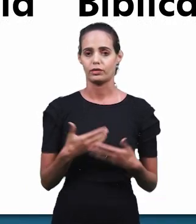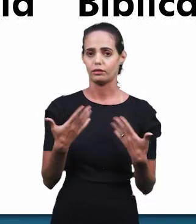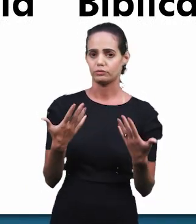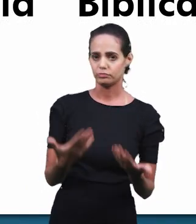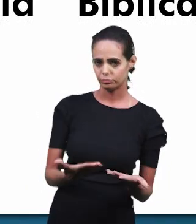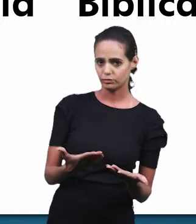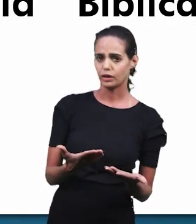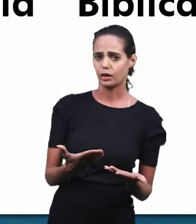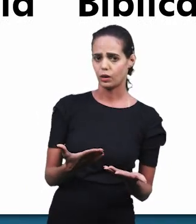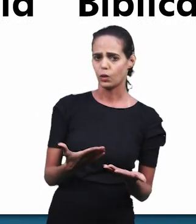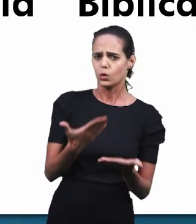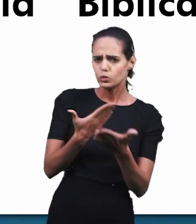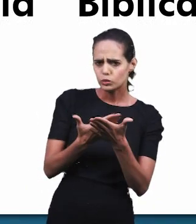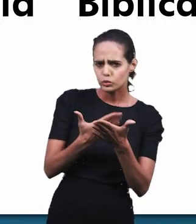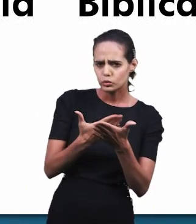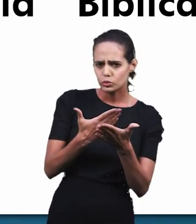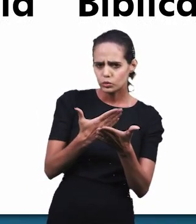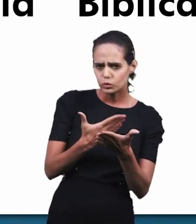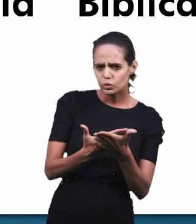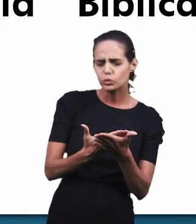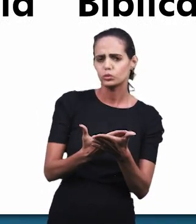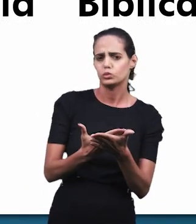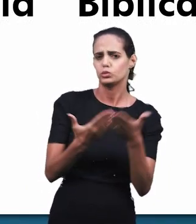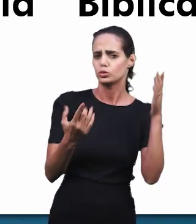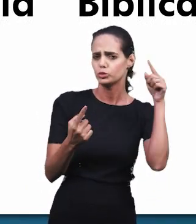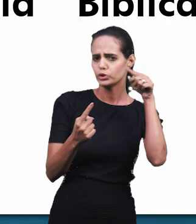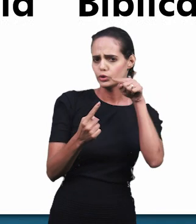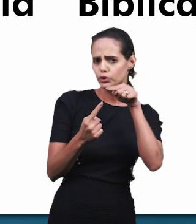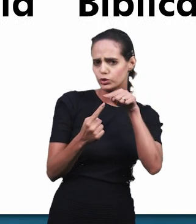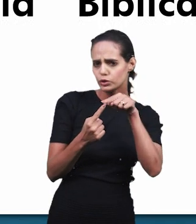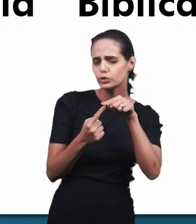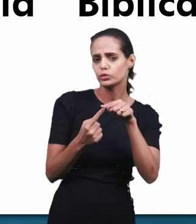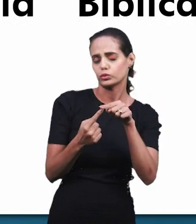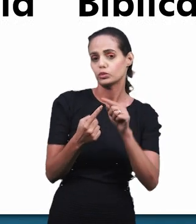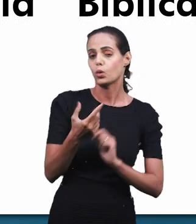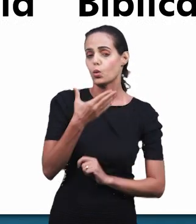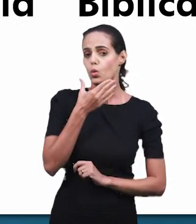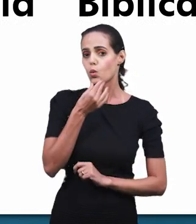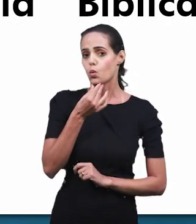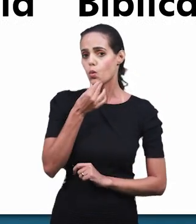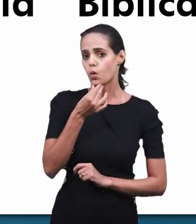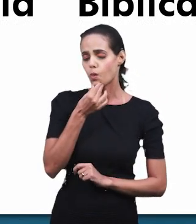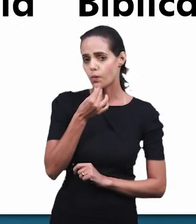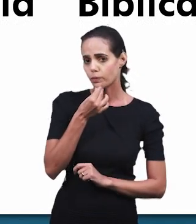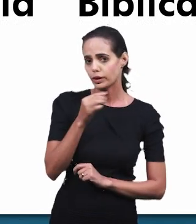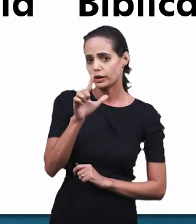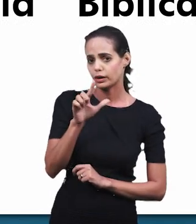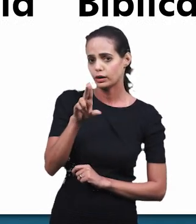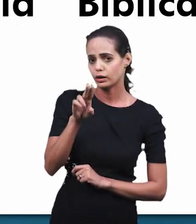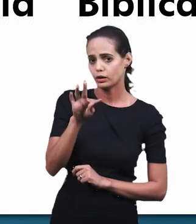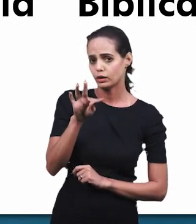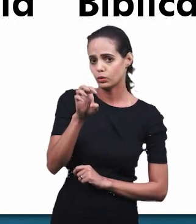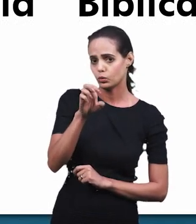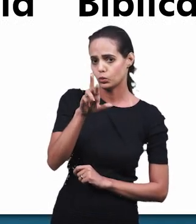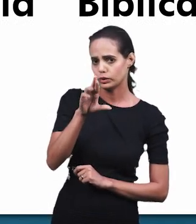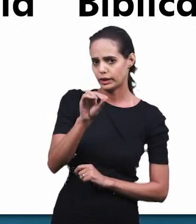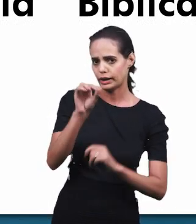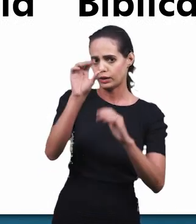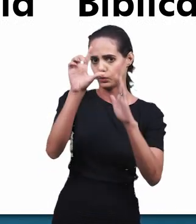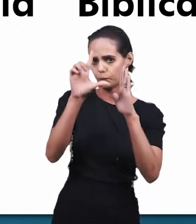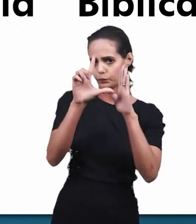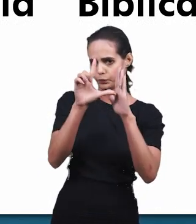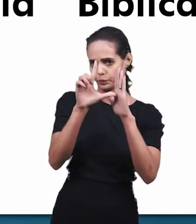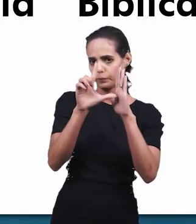os princípios apresentados por Martinho Lutero, que ensejaram a reforma religiosa do século XVI, cite um ou